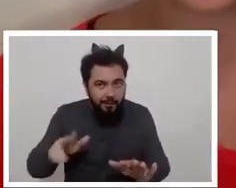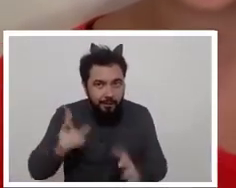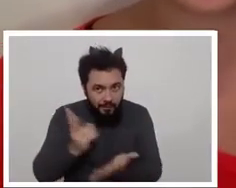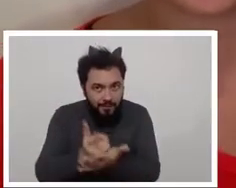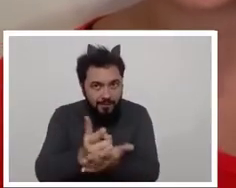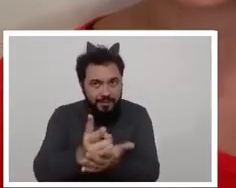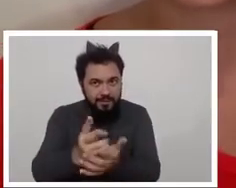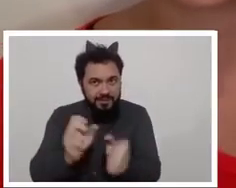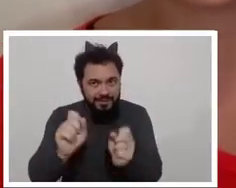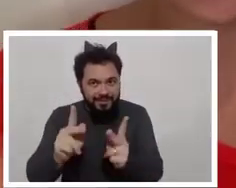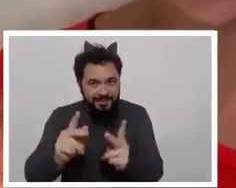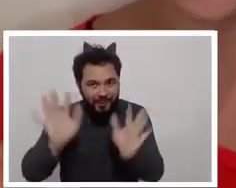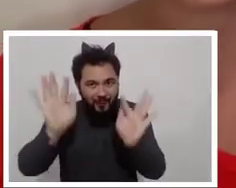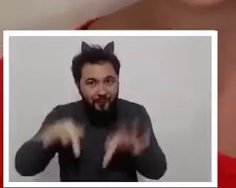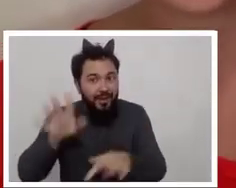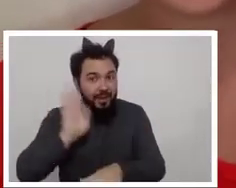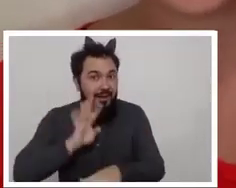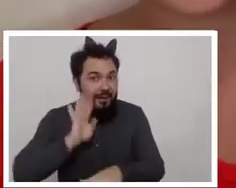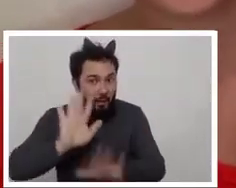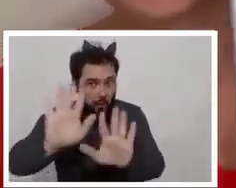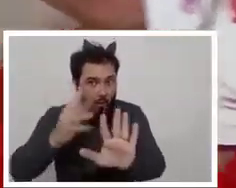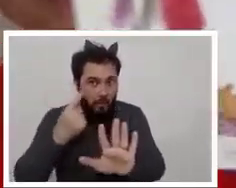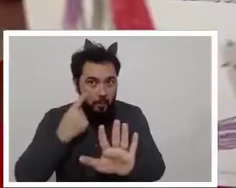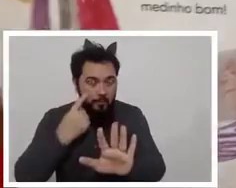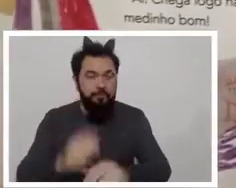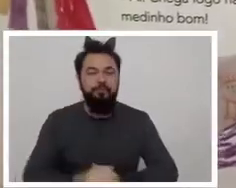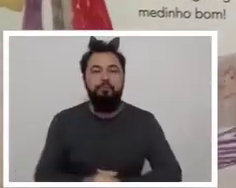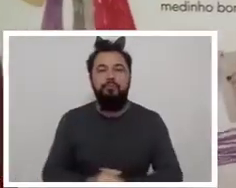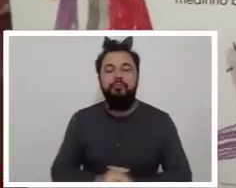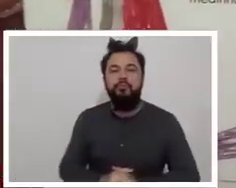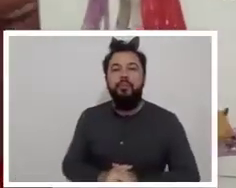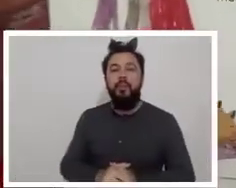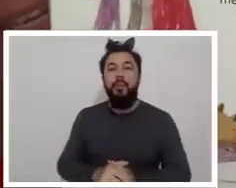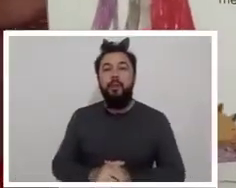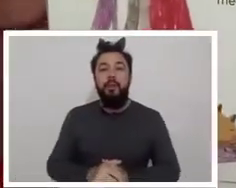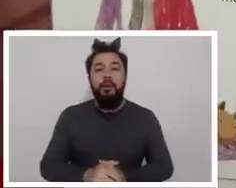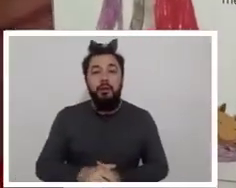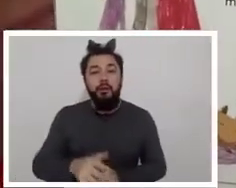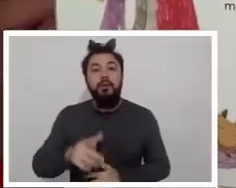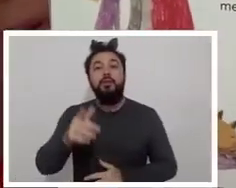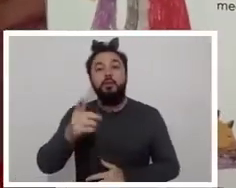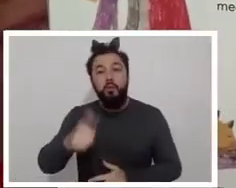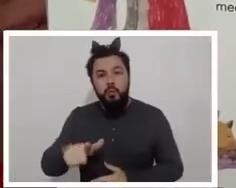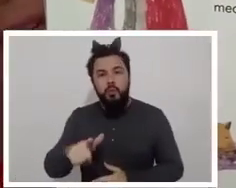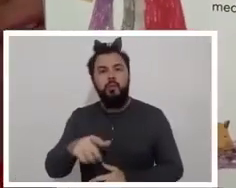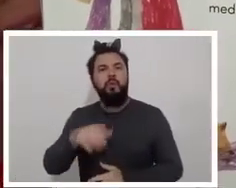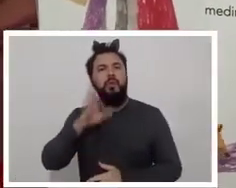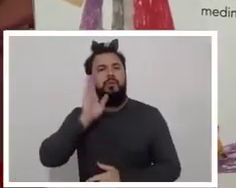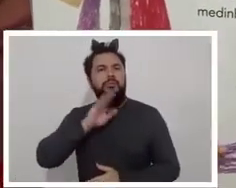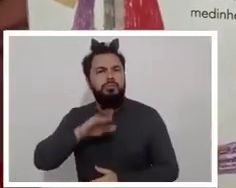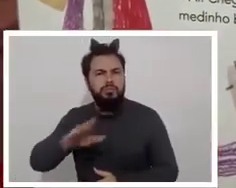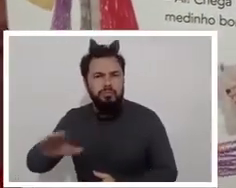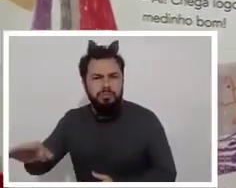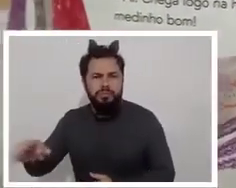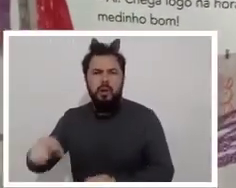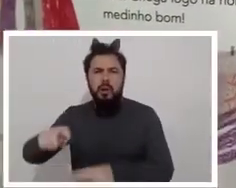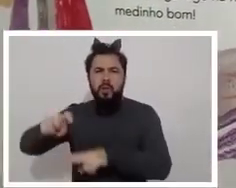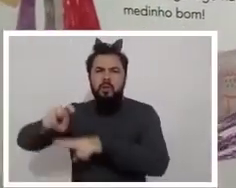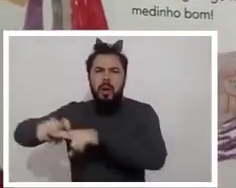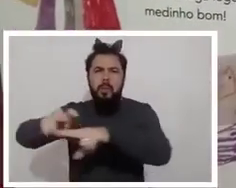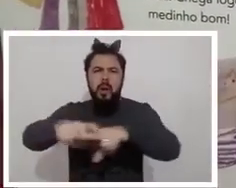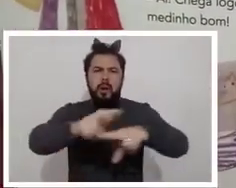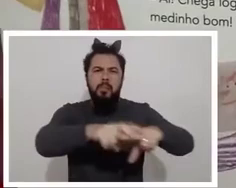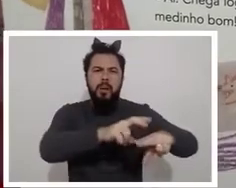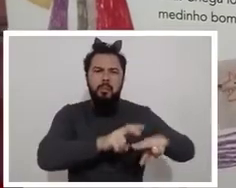pare eu posso continuar vai ser legal para nessa história olha aqui parece muito a criança